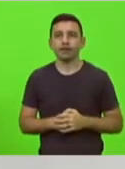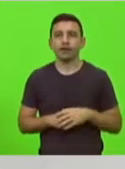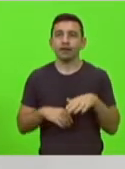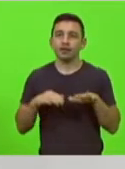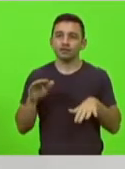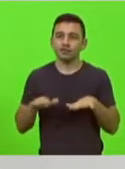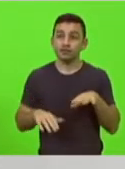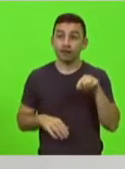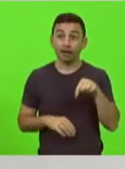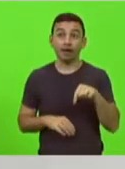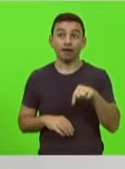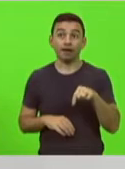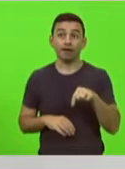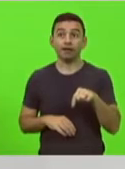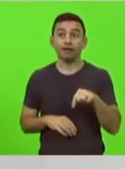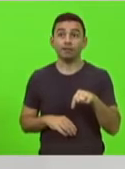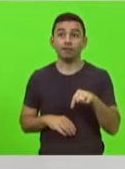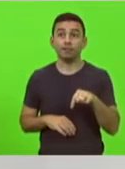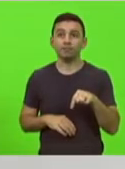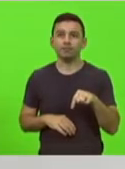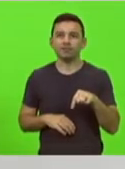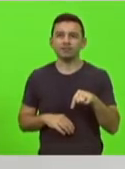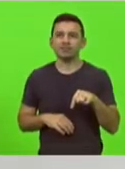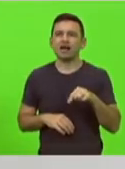aqui, ela